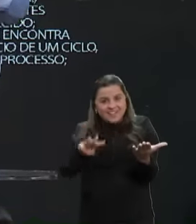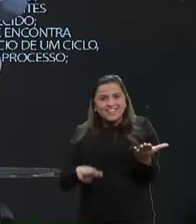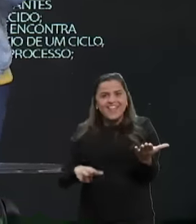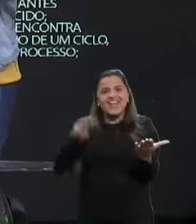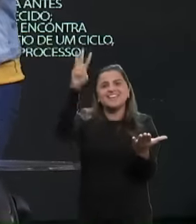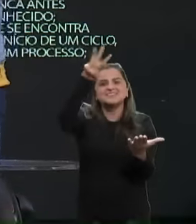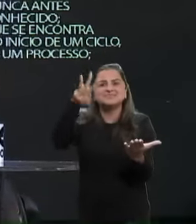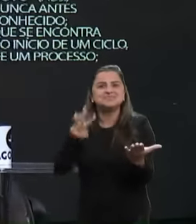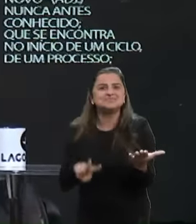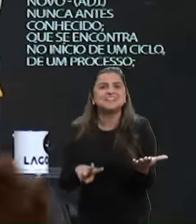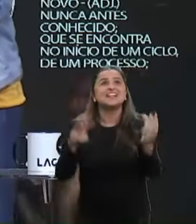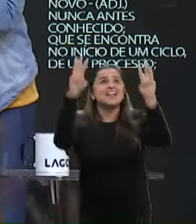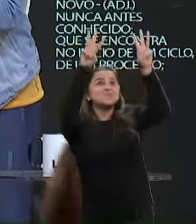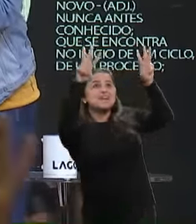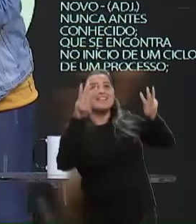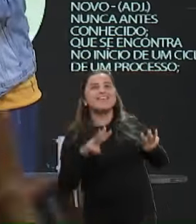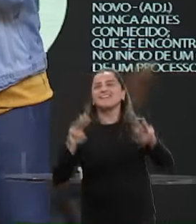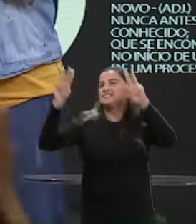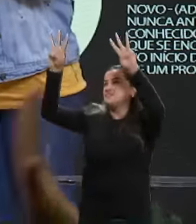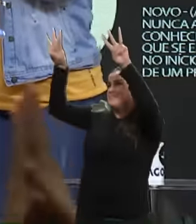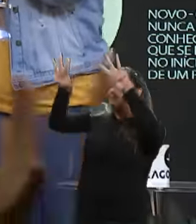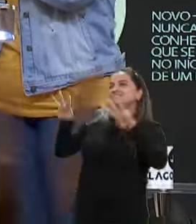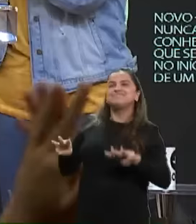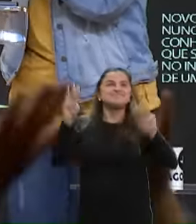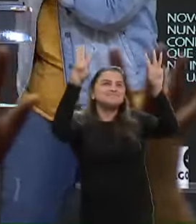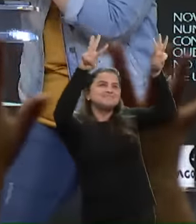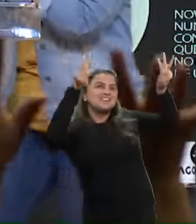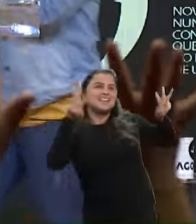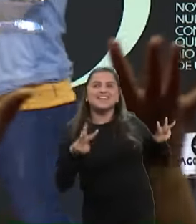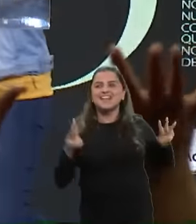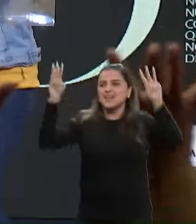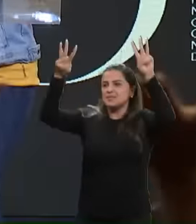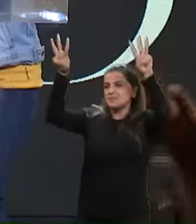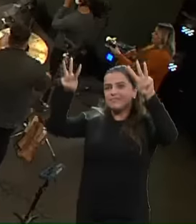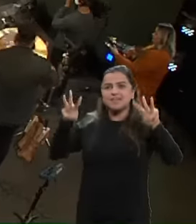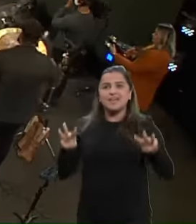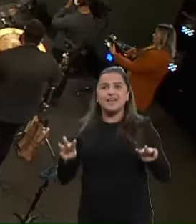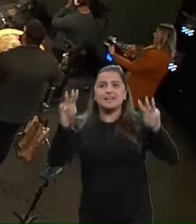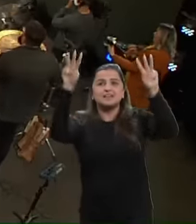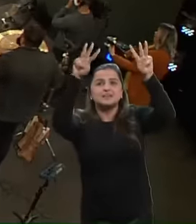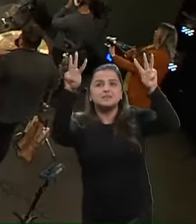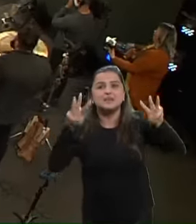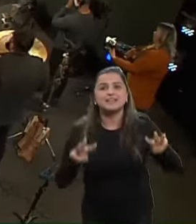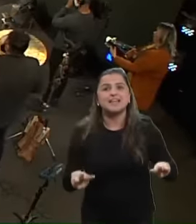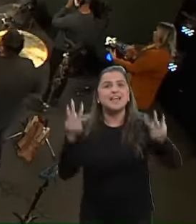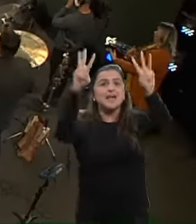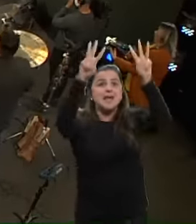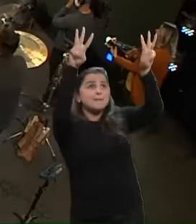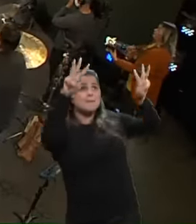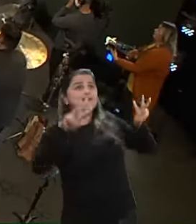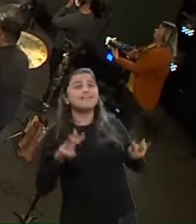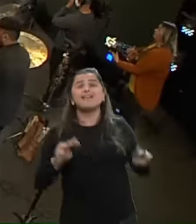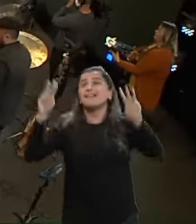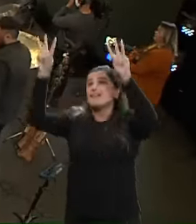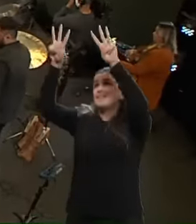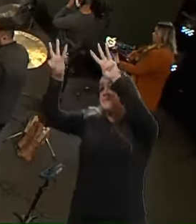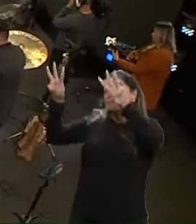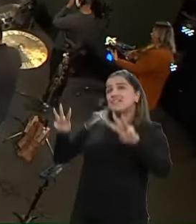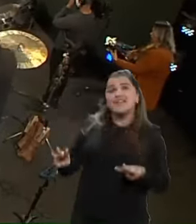Maná! Maná! Maná! Maná! Maná! Maná! Maná!